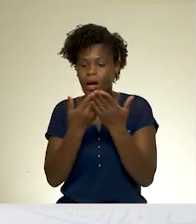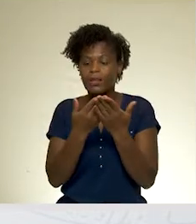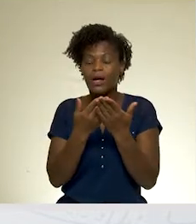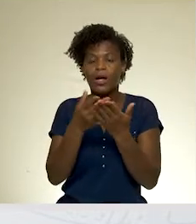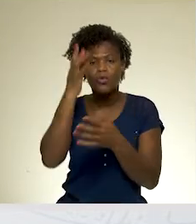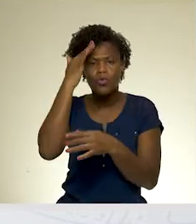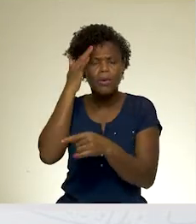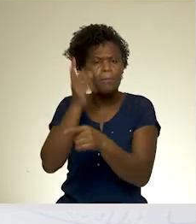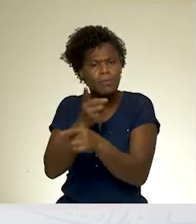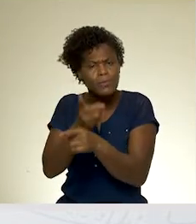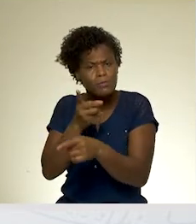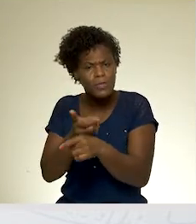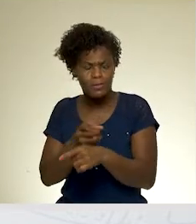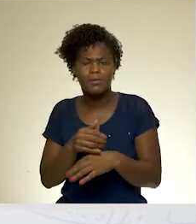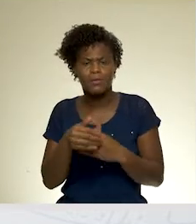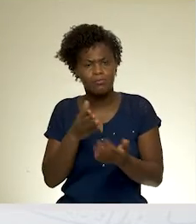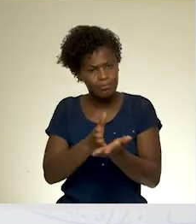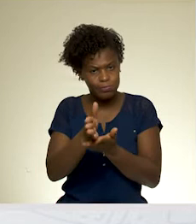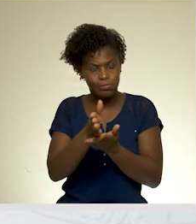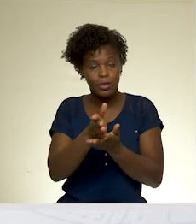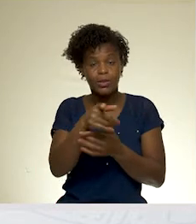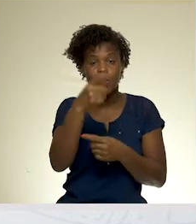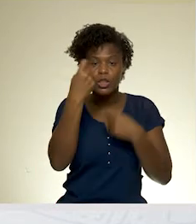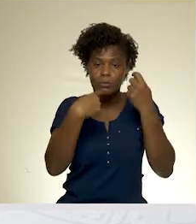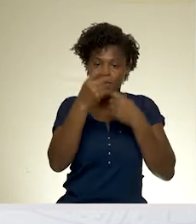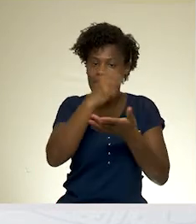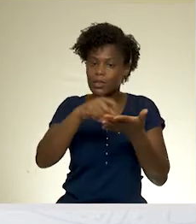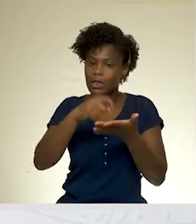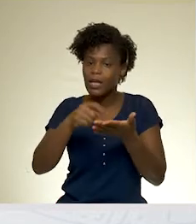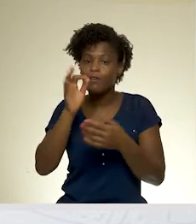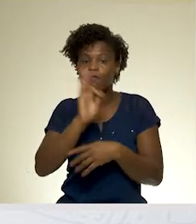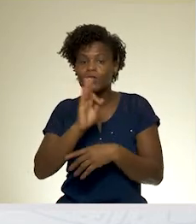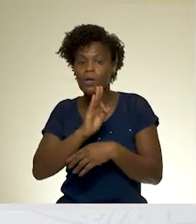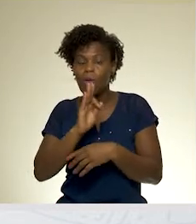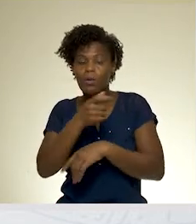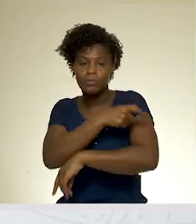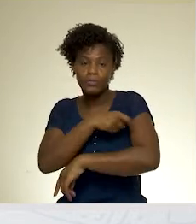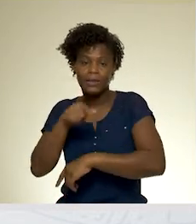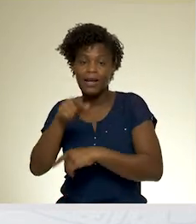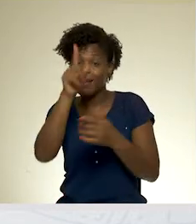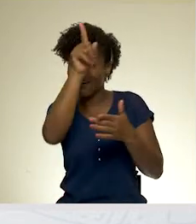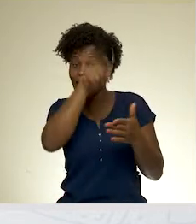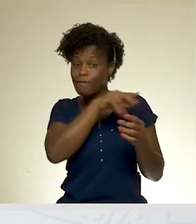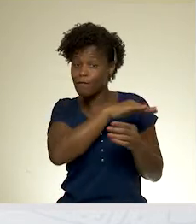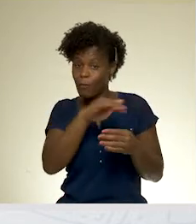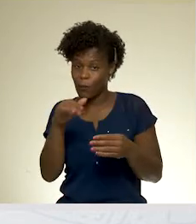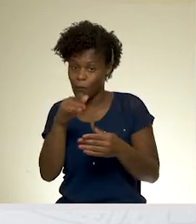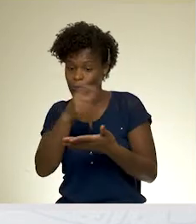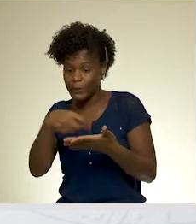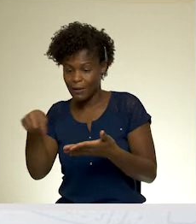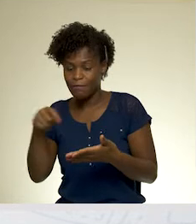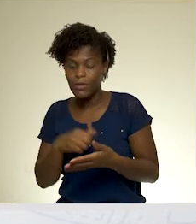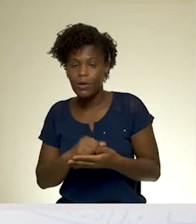proporcionalidade. Escreve uma expressão da função representada graficamente.